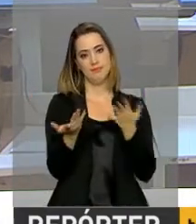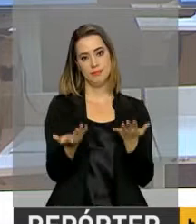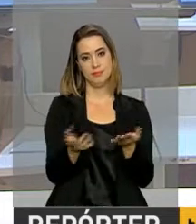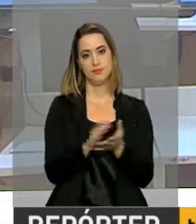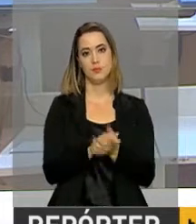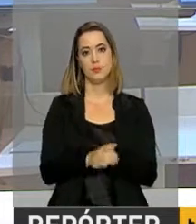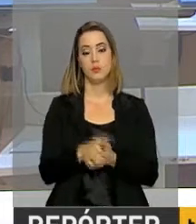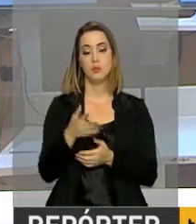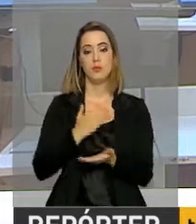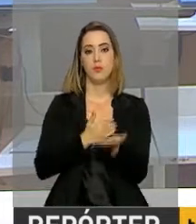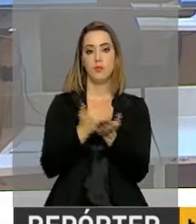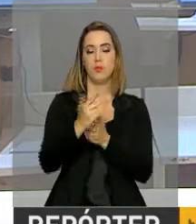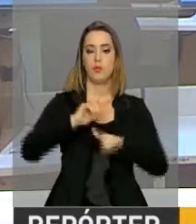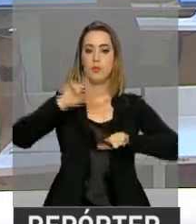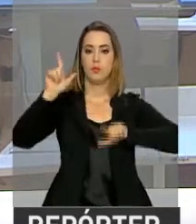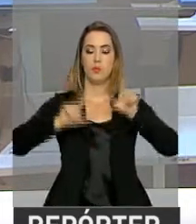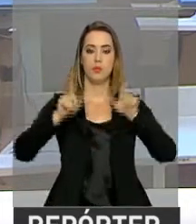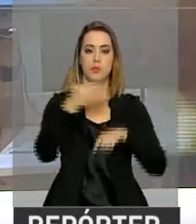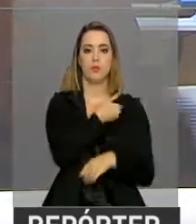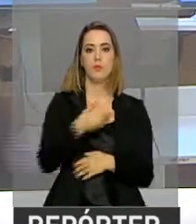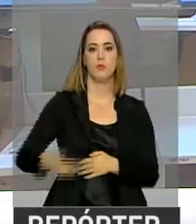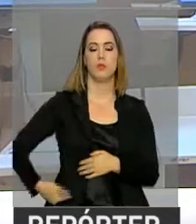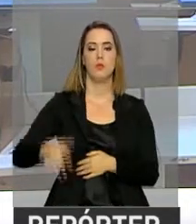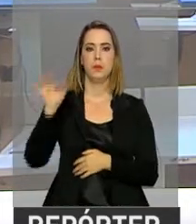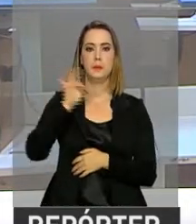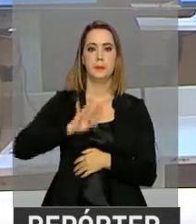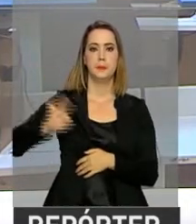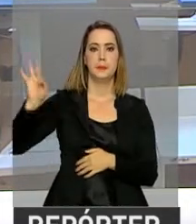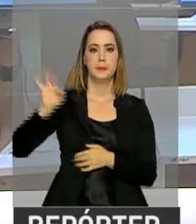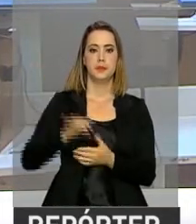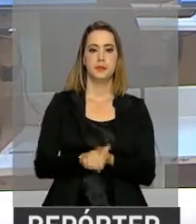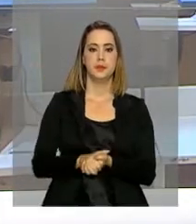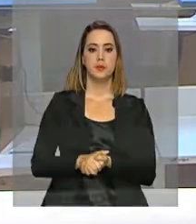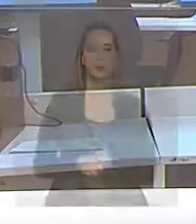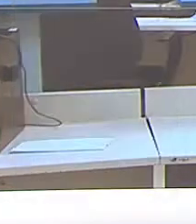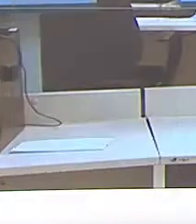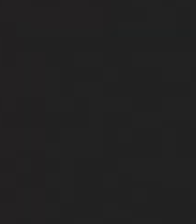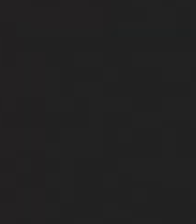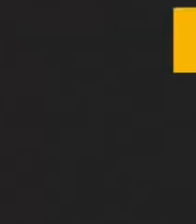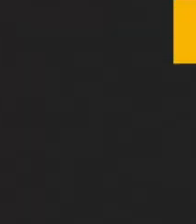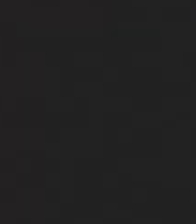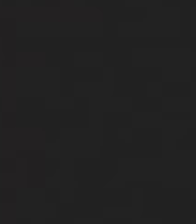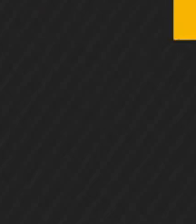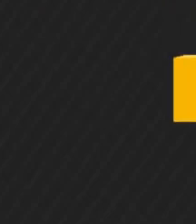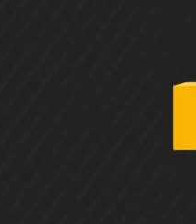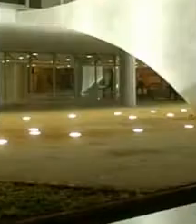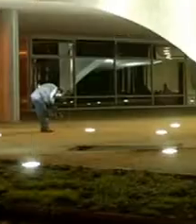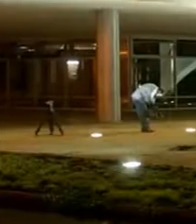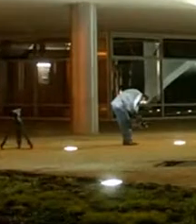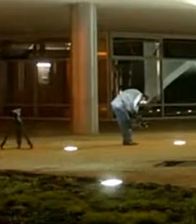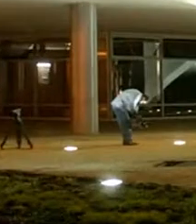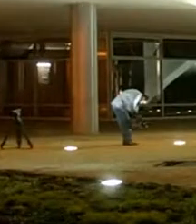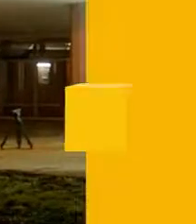redes sociais. Continue com a gente aqui na NBR, a TV do Governo Federal.